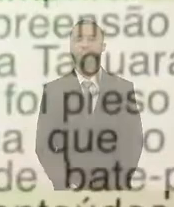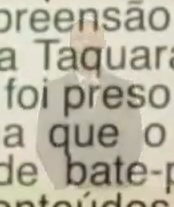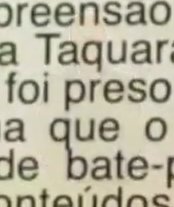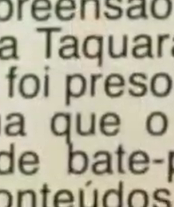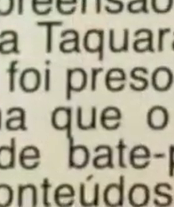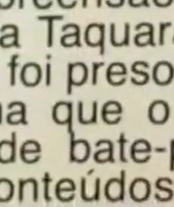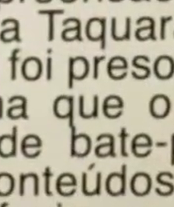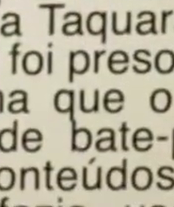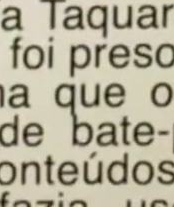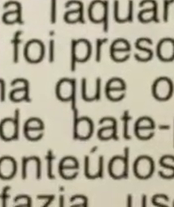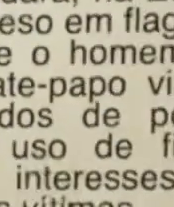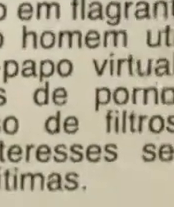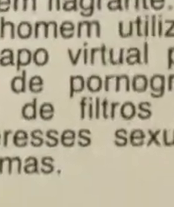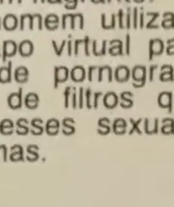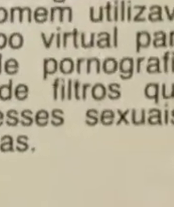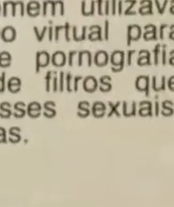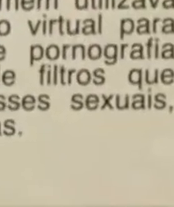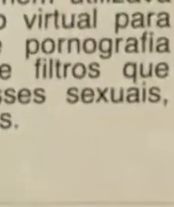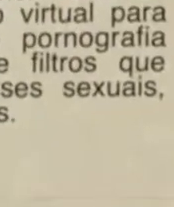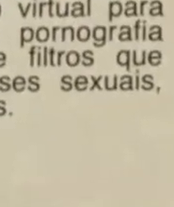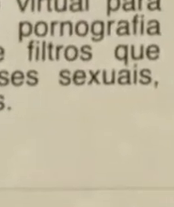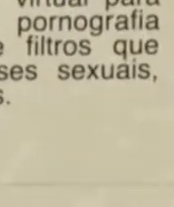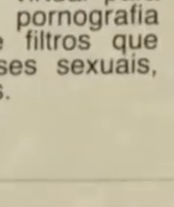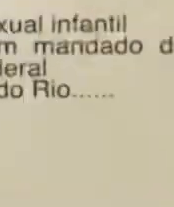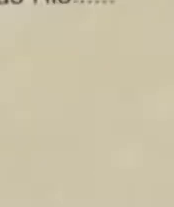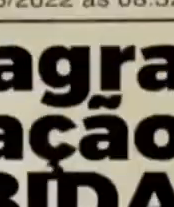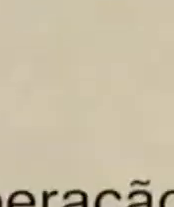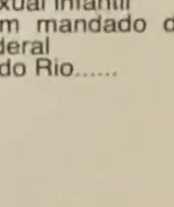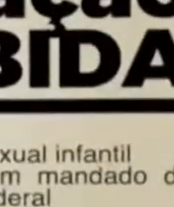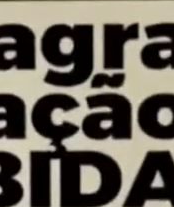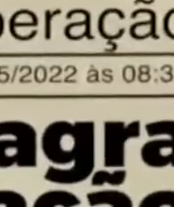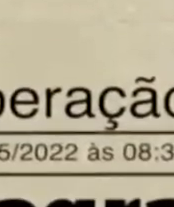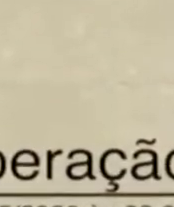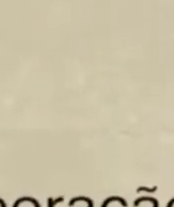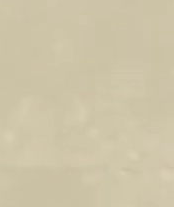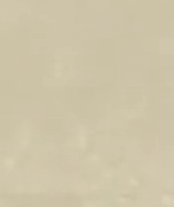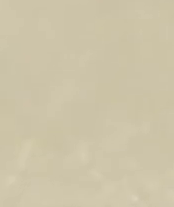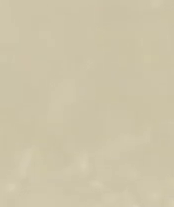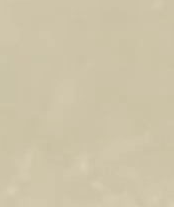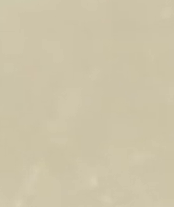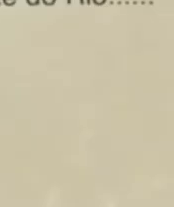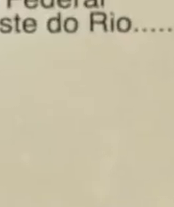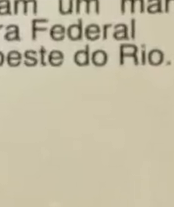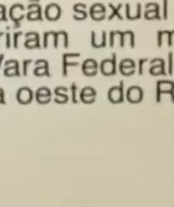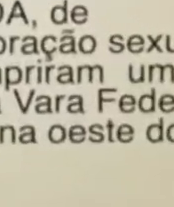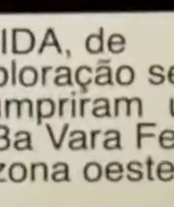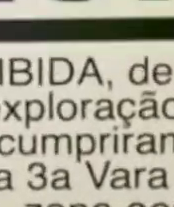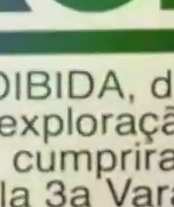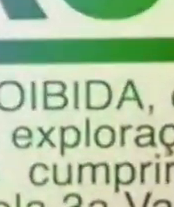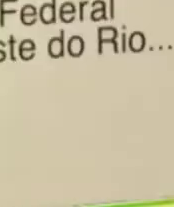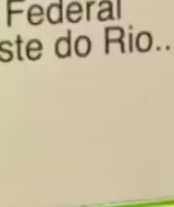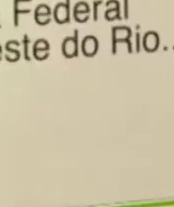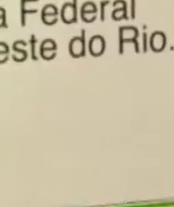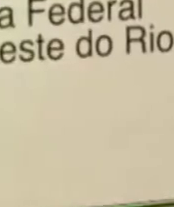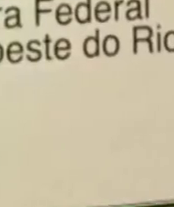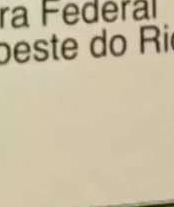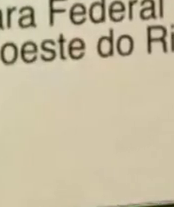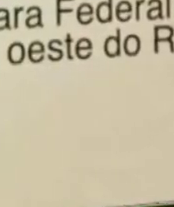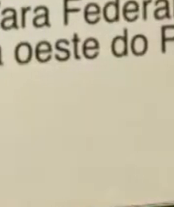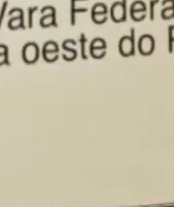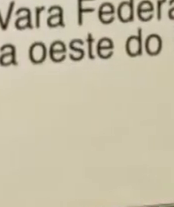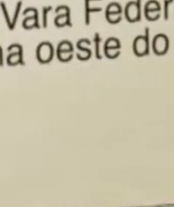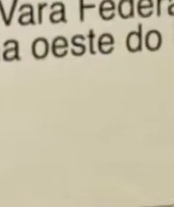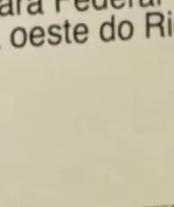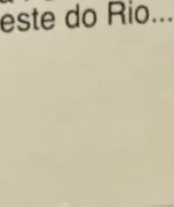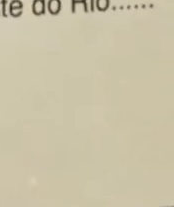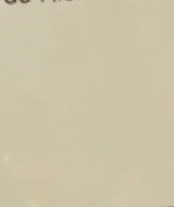Acabam tendo algumas operações deflagradas não só em âmbito nacional, como em âmbito internacional, com apoio de forças policiais internacionais.